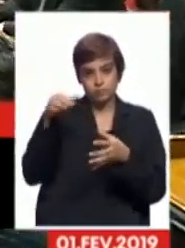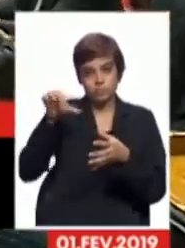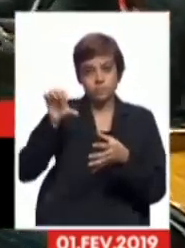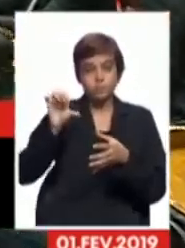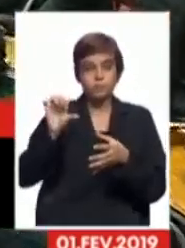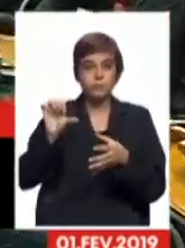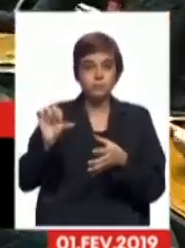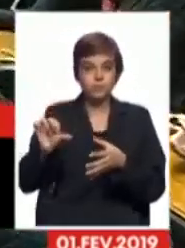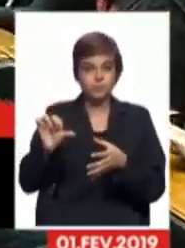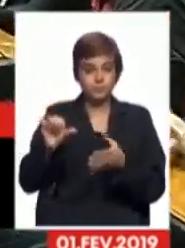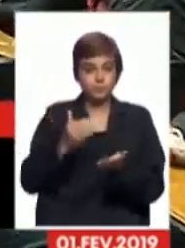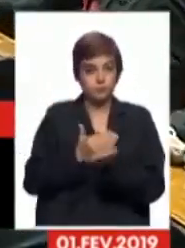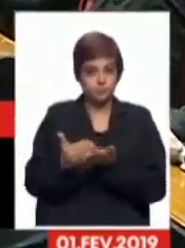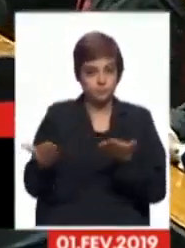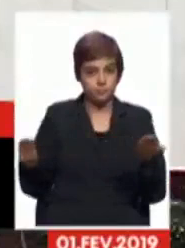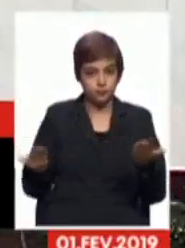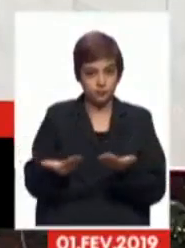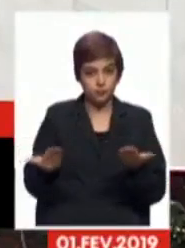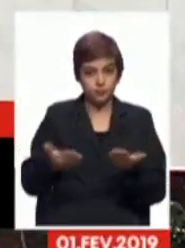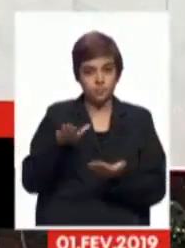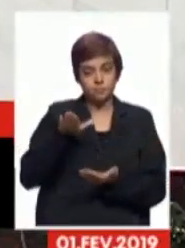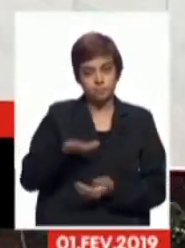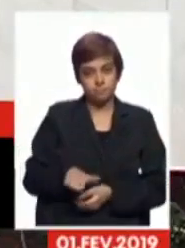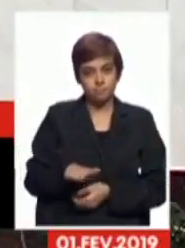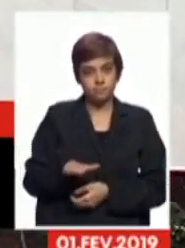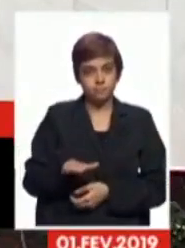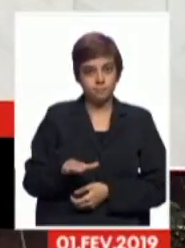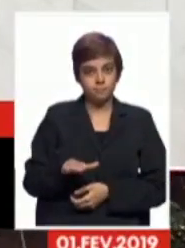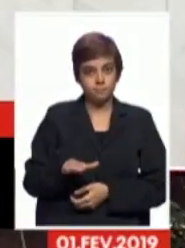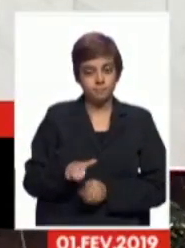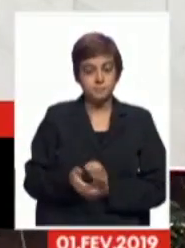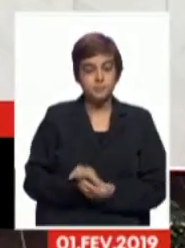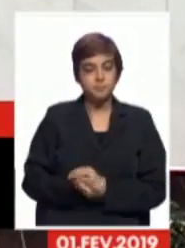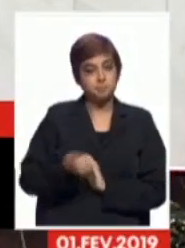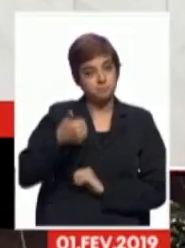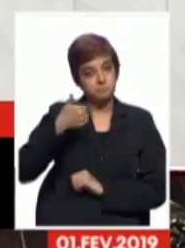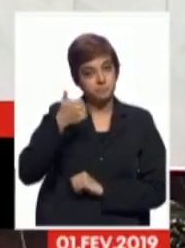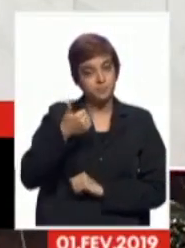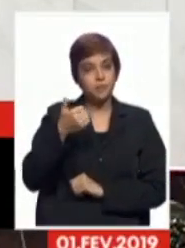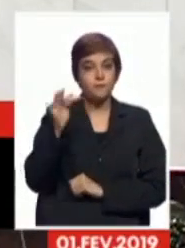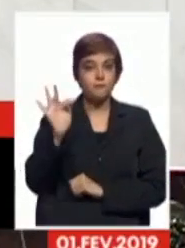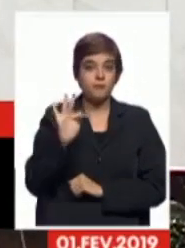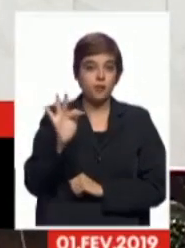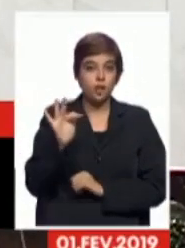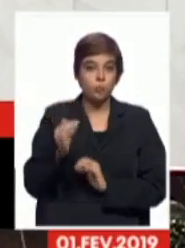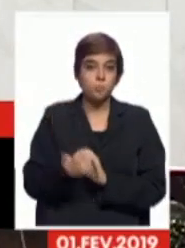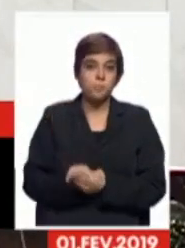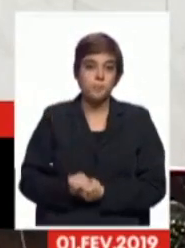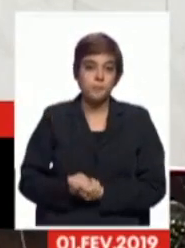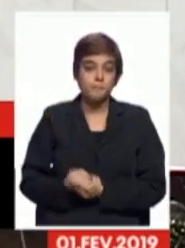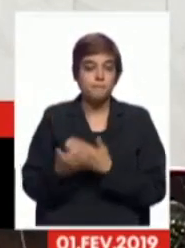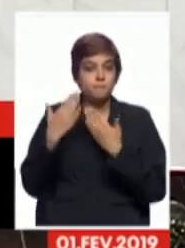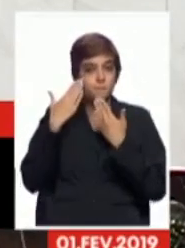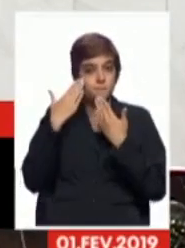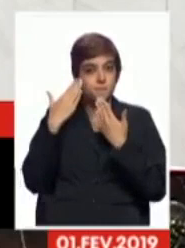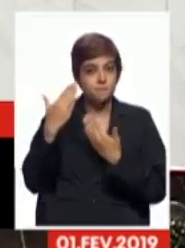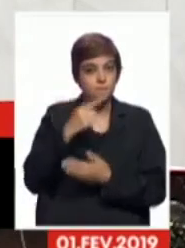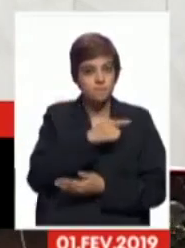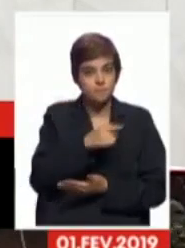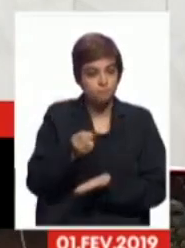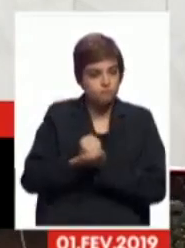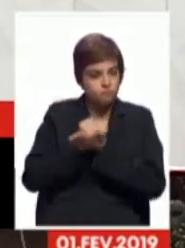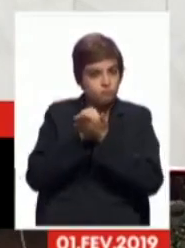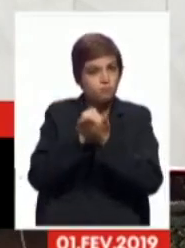iniciada então na tarde desta sexta-feira, dia 1º de fevereiro. Há o apoio e cumprido